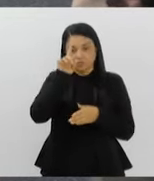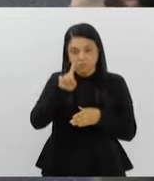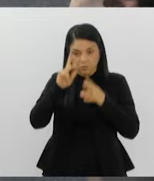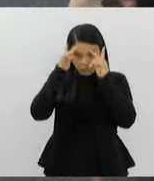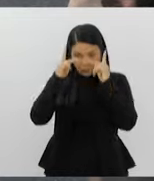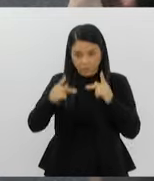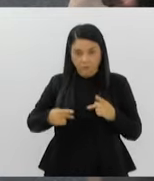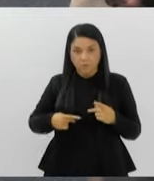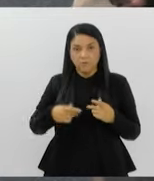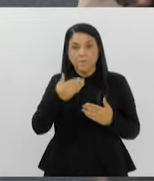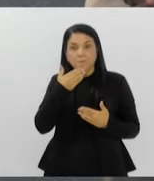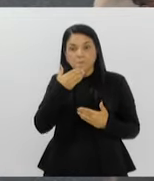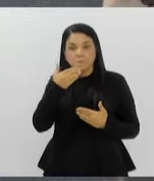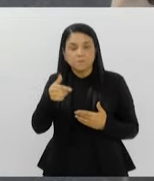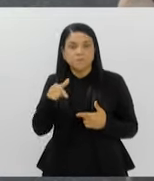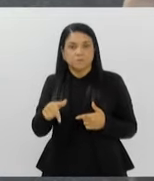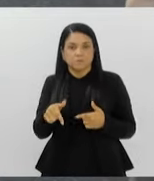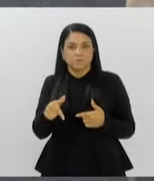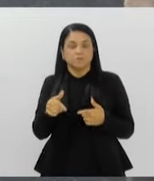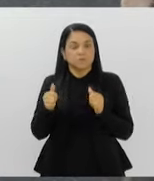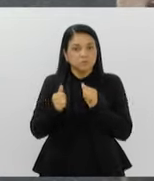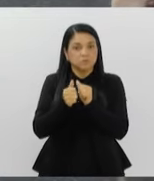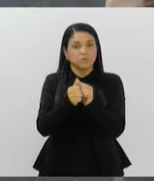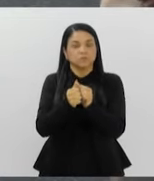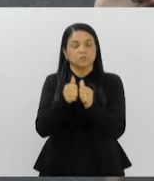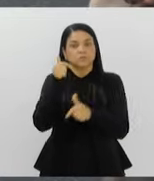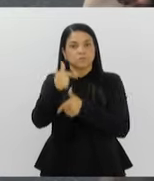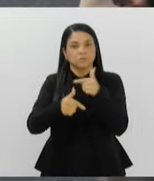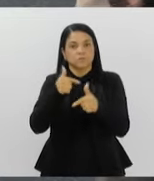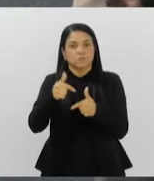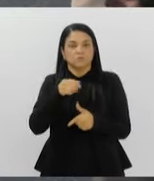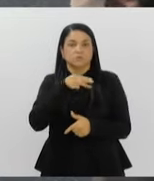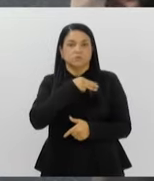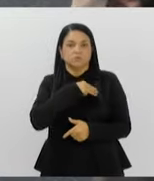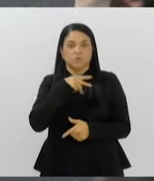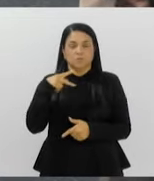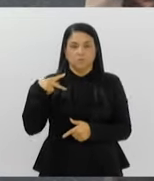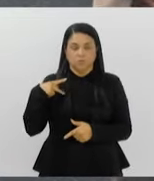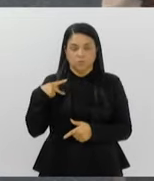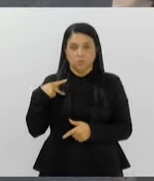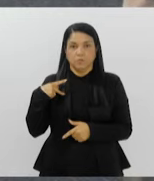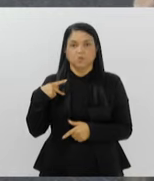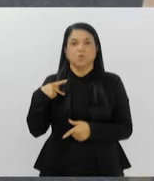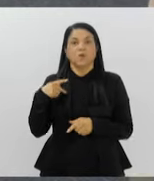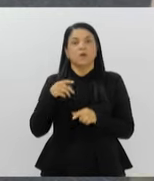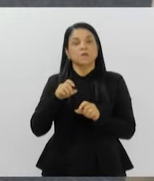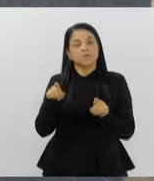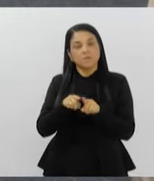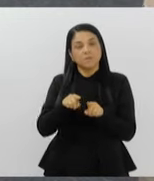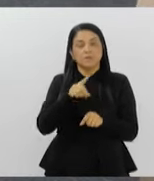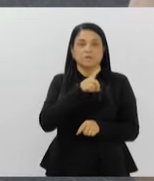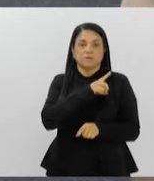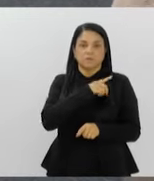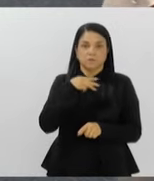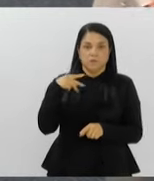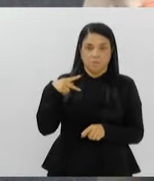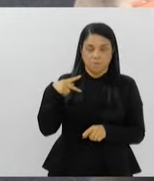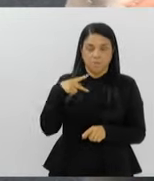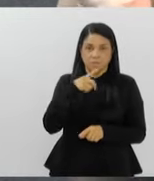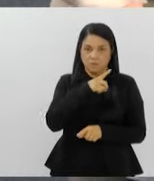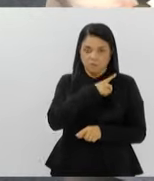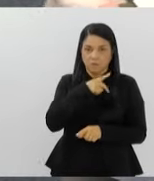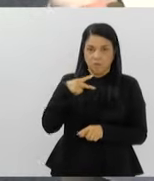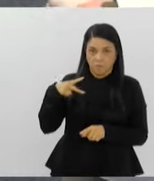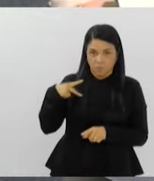é requisitada a trabalhar junto ao Ministério Público do Trabalho ou mesmo à Defensoria em casos de trabalho